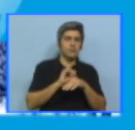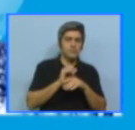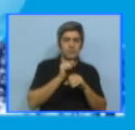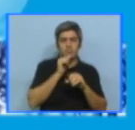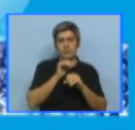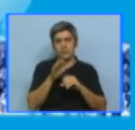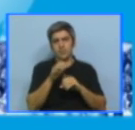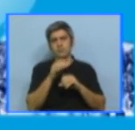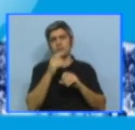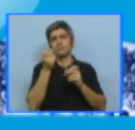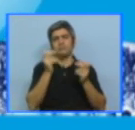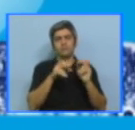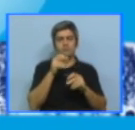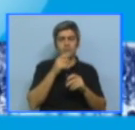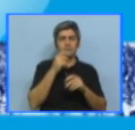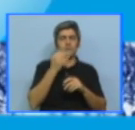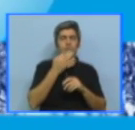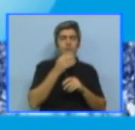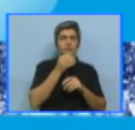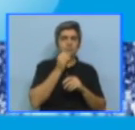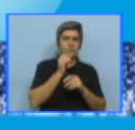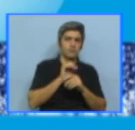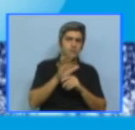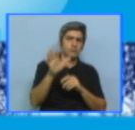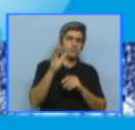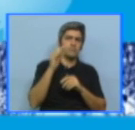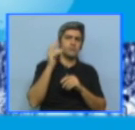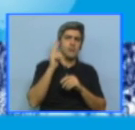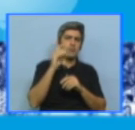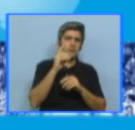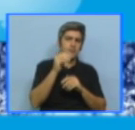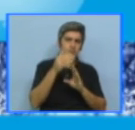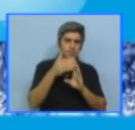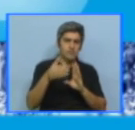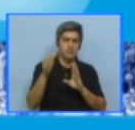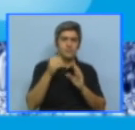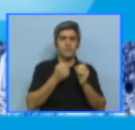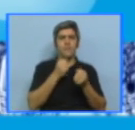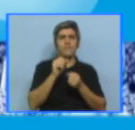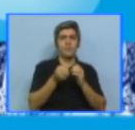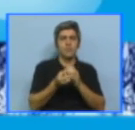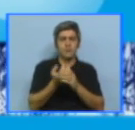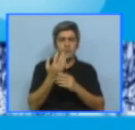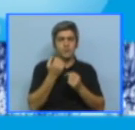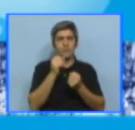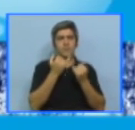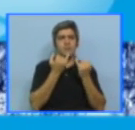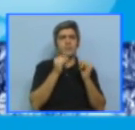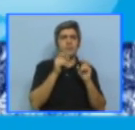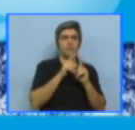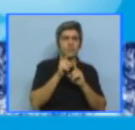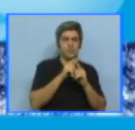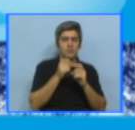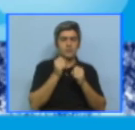relatar o aparecimento, sobretudo a partir da década de 60, dos movimentos que lutavam pela independência